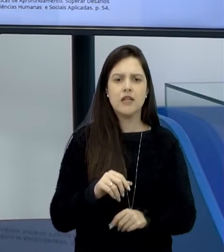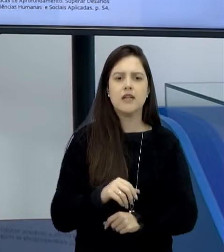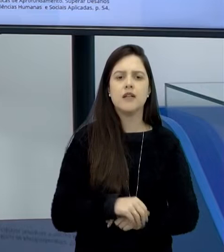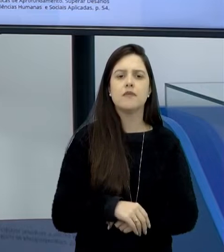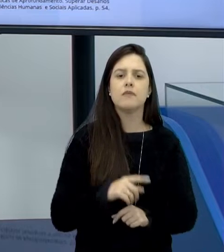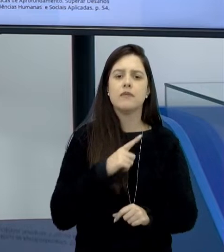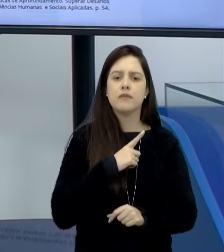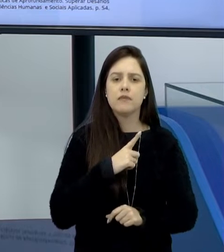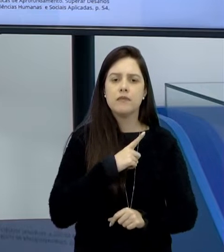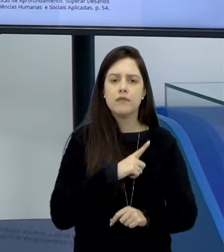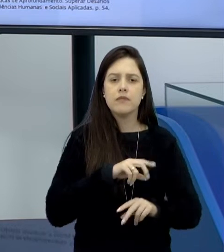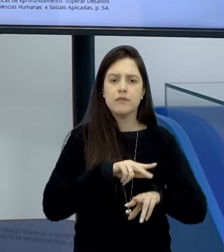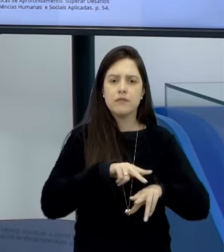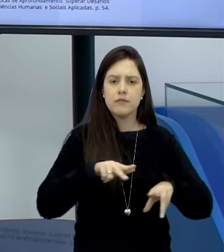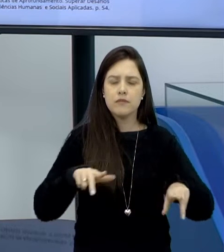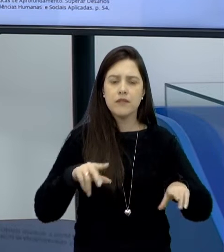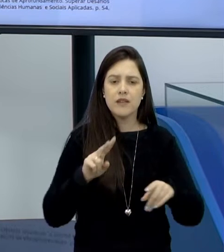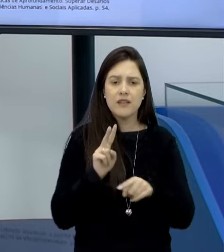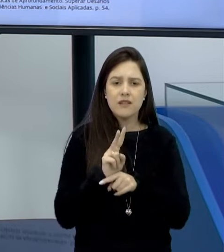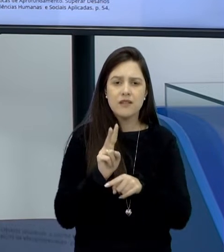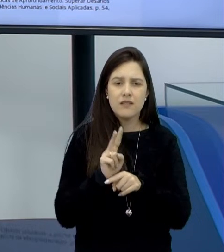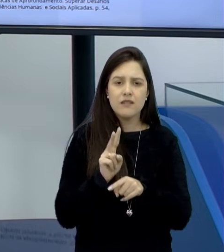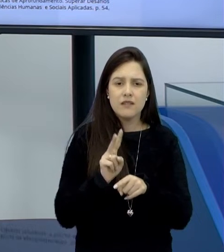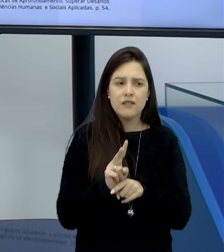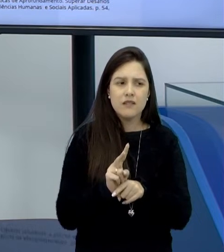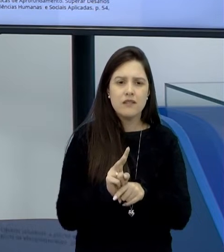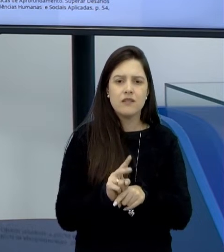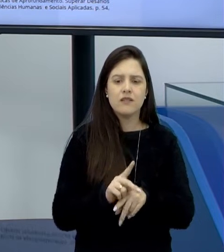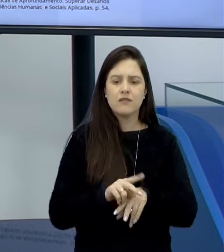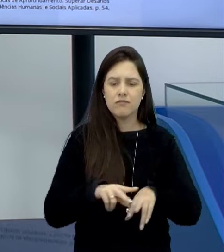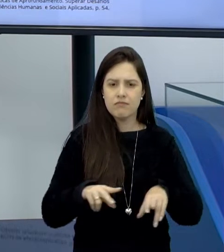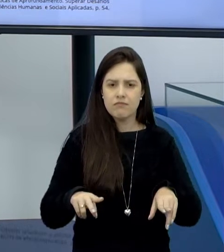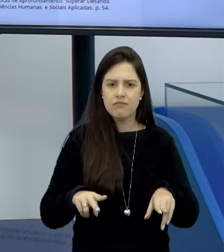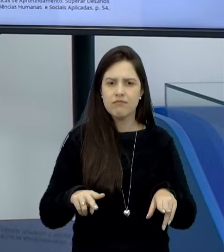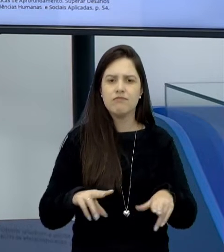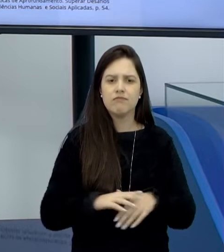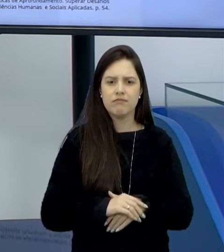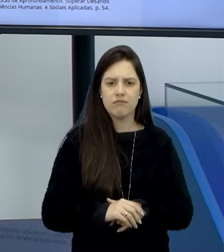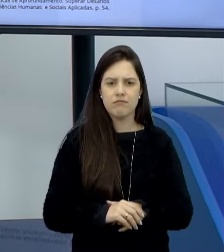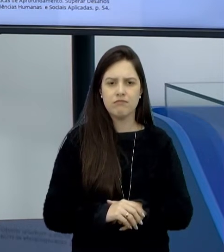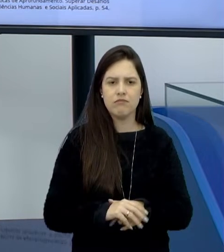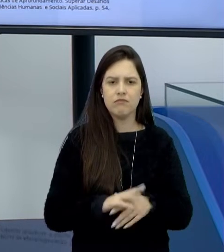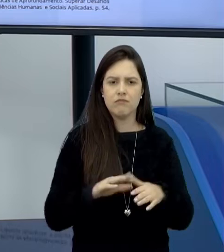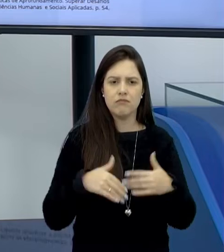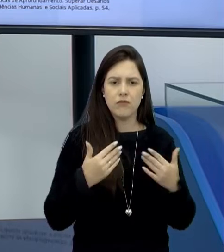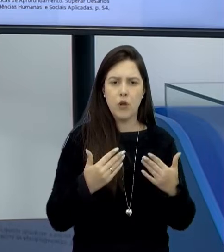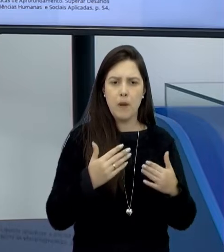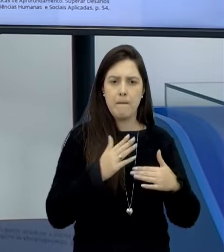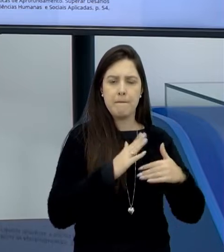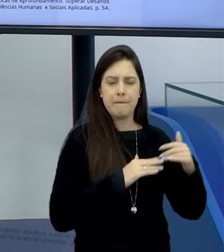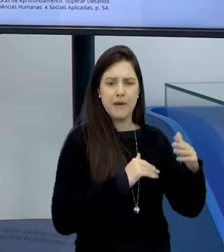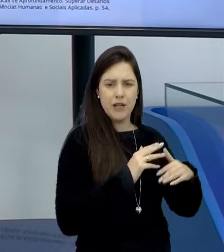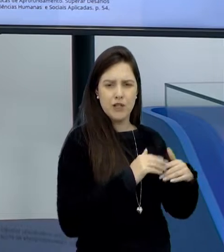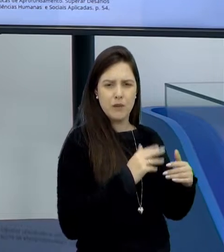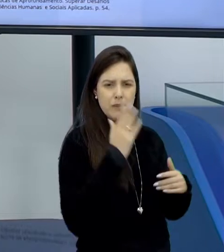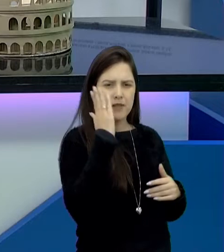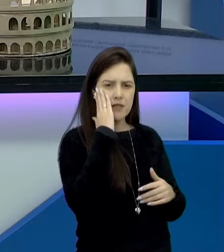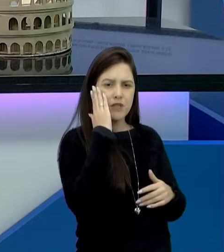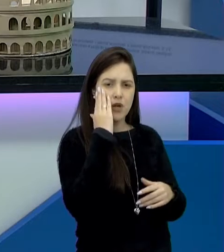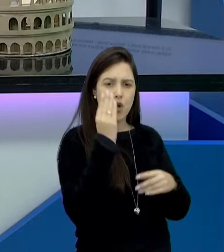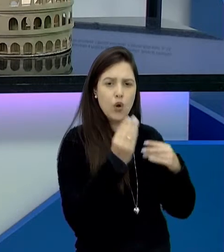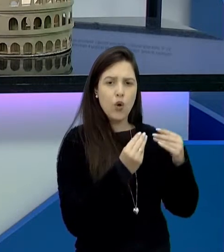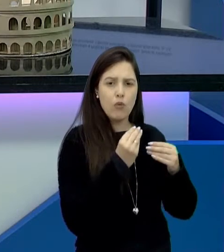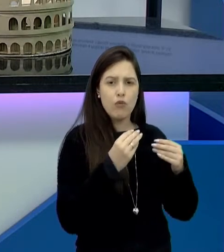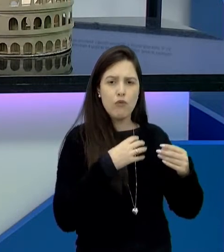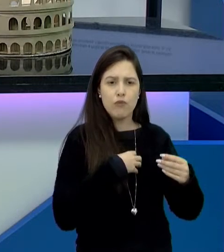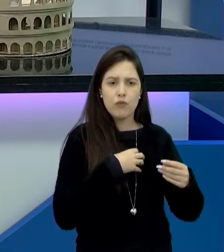essas manifestações, elas são protegidas, mas elas não são tangíveis. Né? Então, tipo, práticas e saberes, formas de fazer